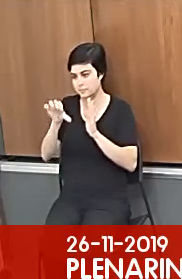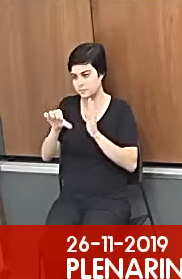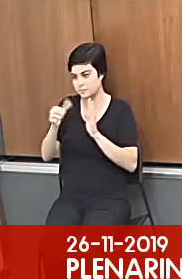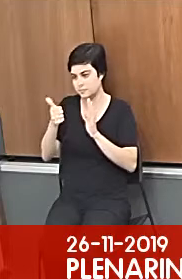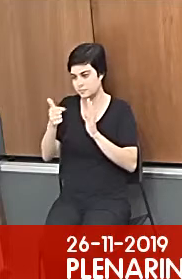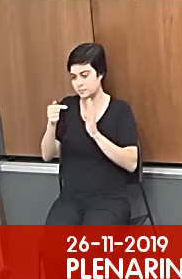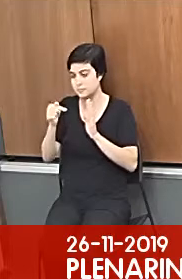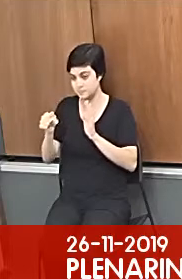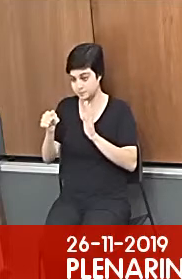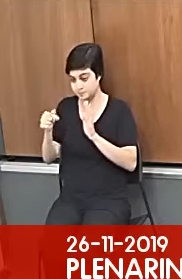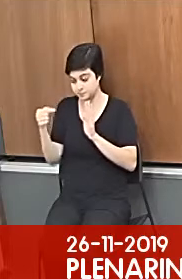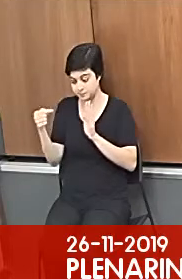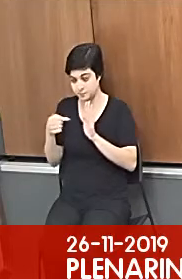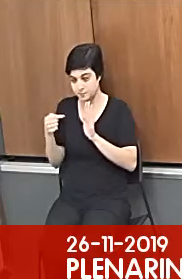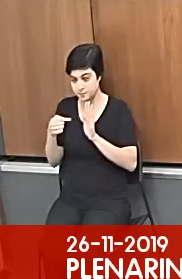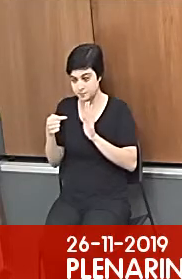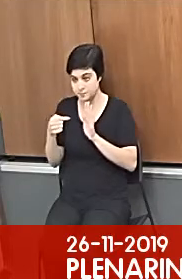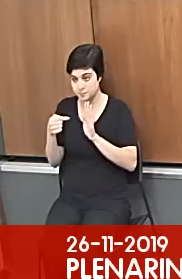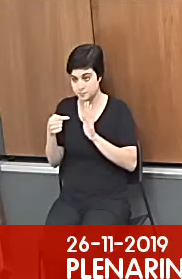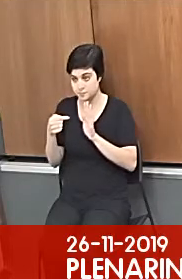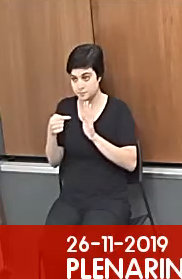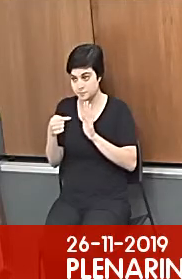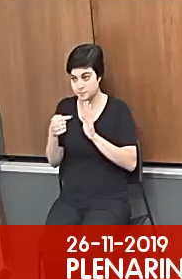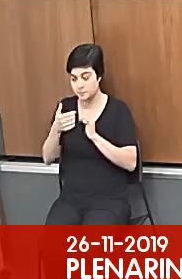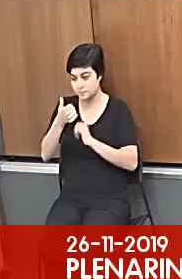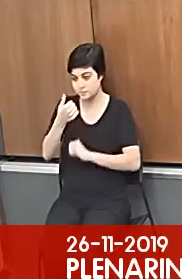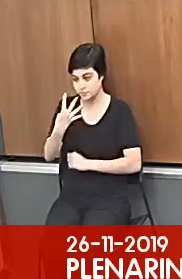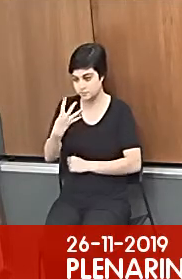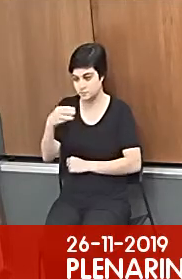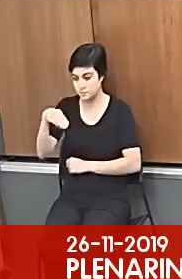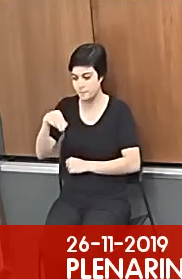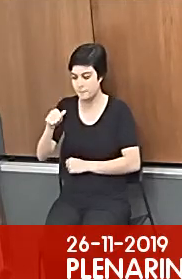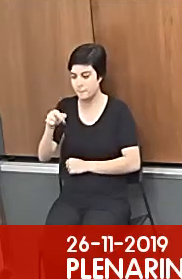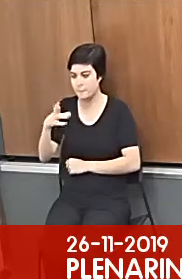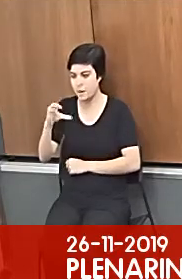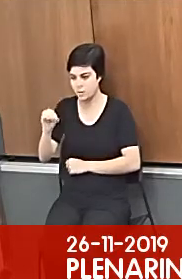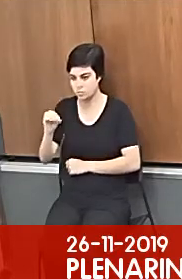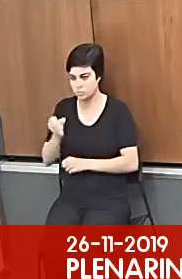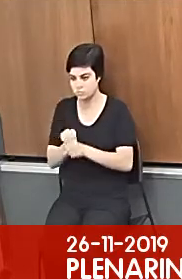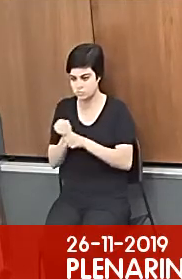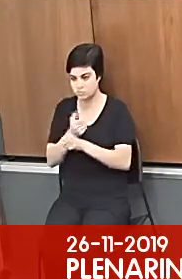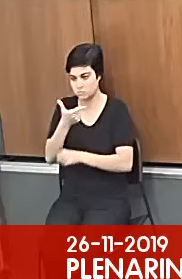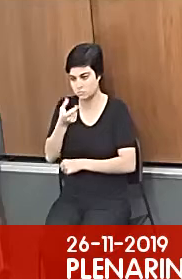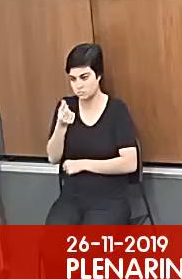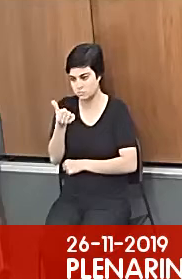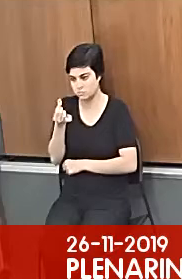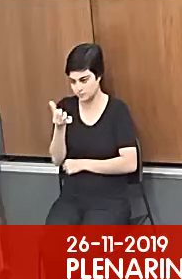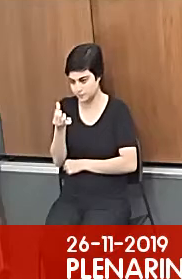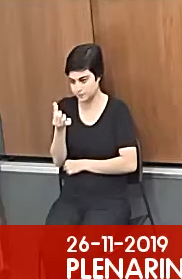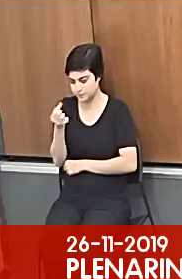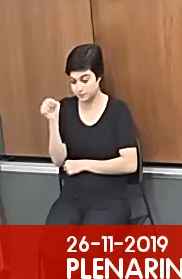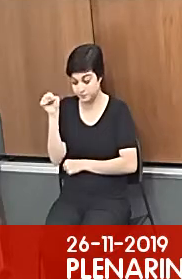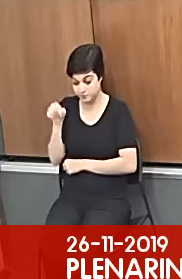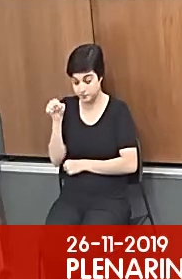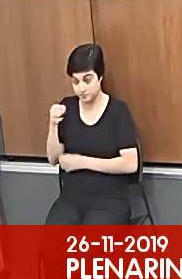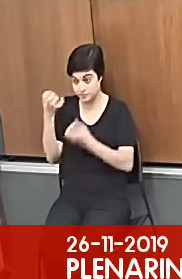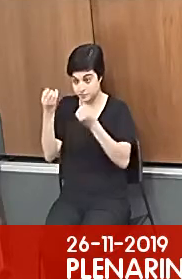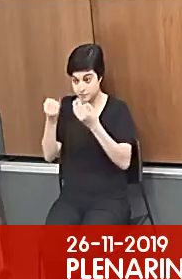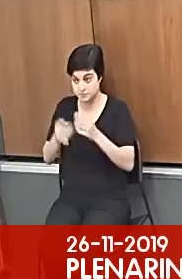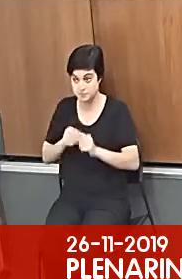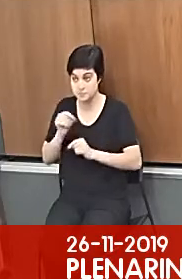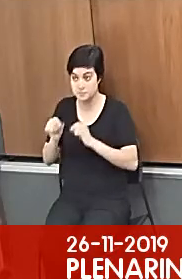10.917, de 14 de março de 2016, diz na meta